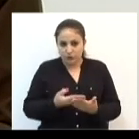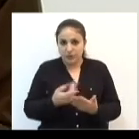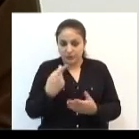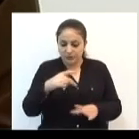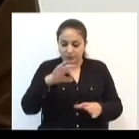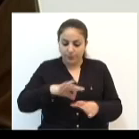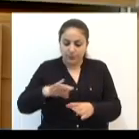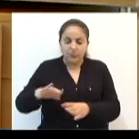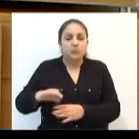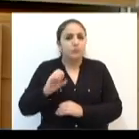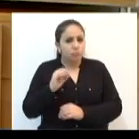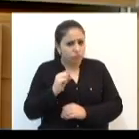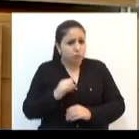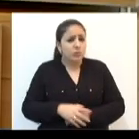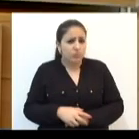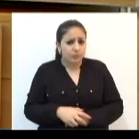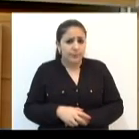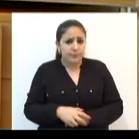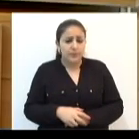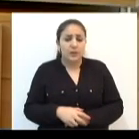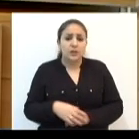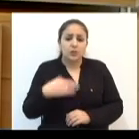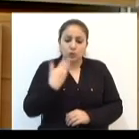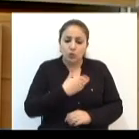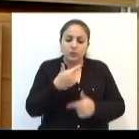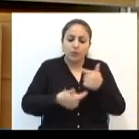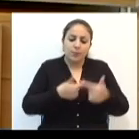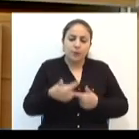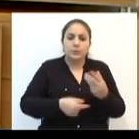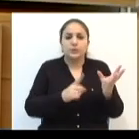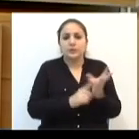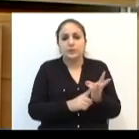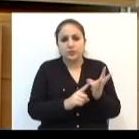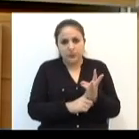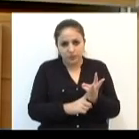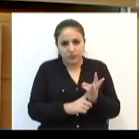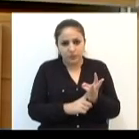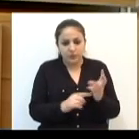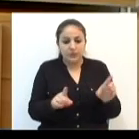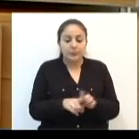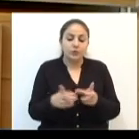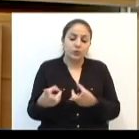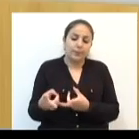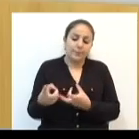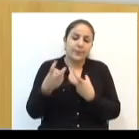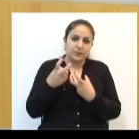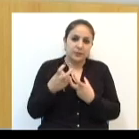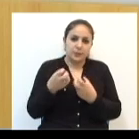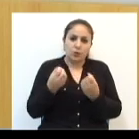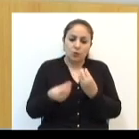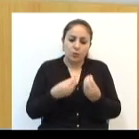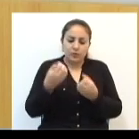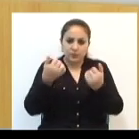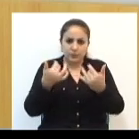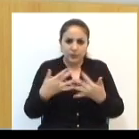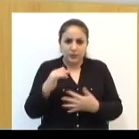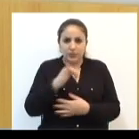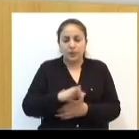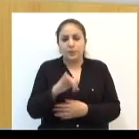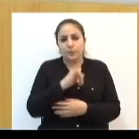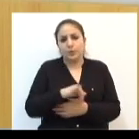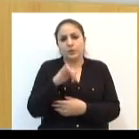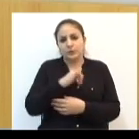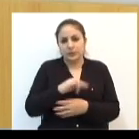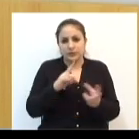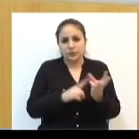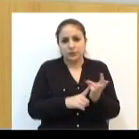cultura. De fato, a gente há muitos anos trabalha com trigo e vê que, como eu expliquei um pouco, é importante o trigo